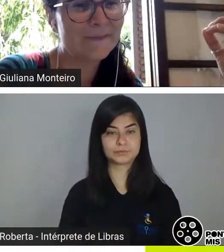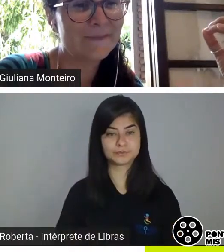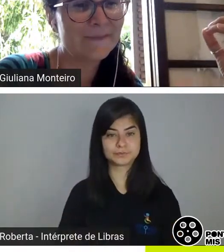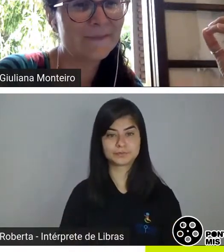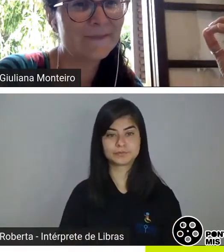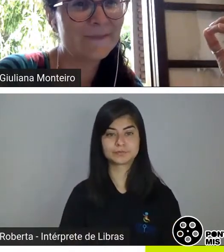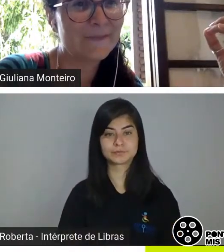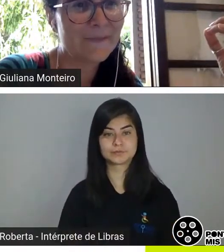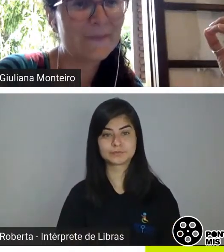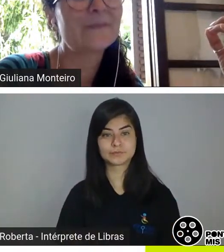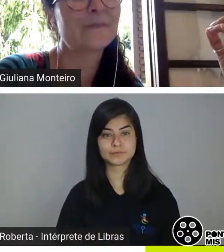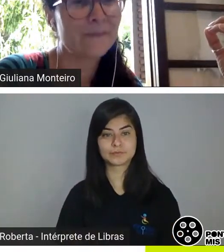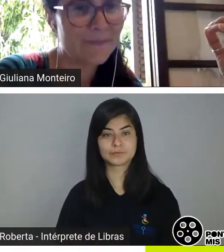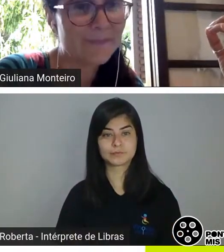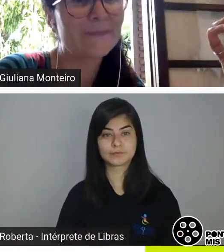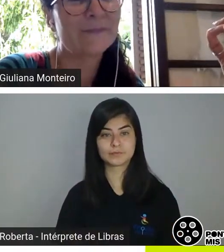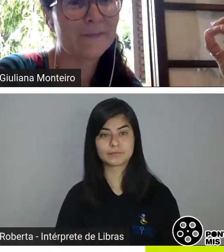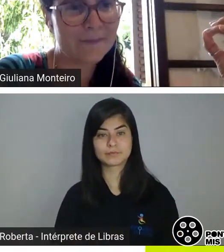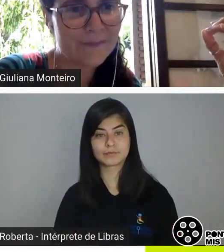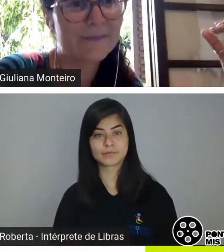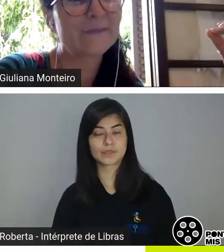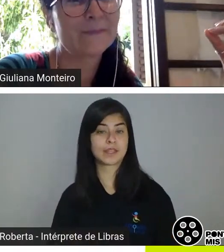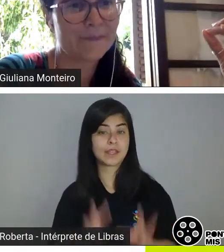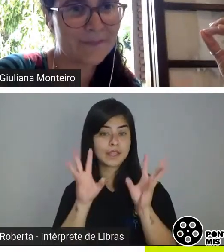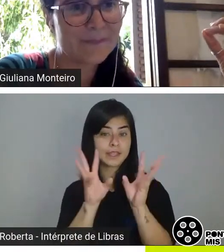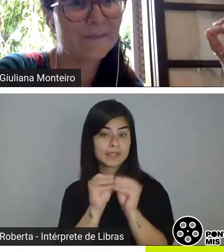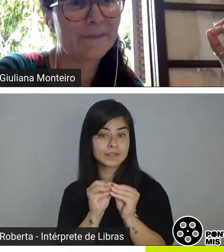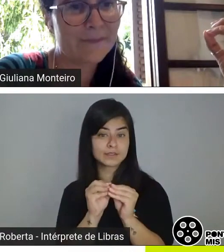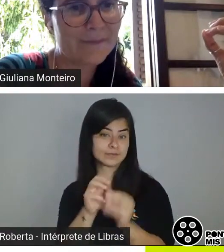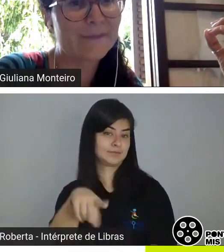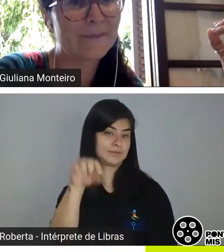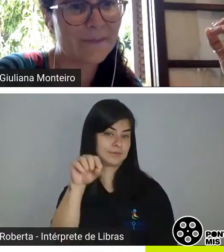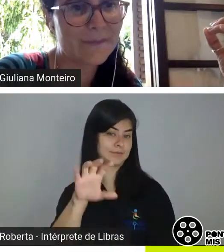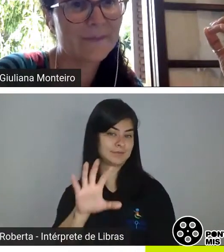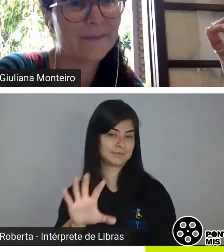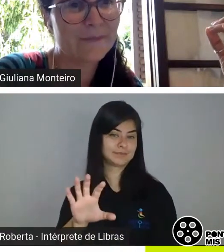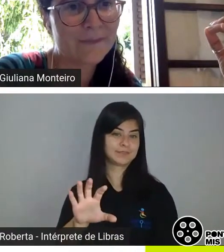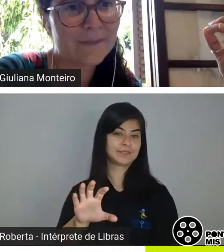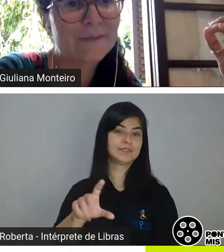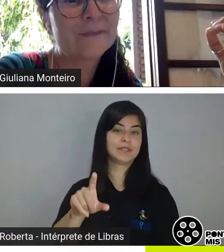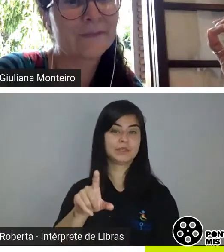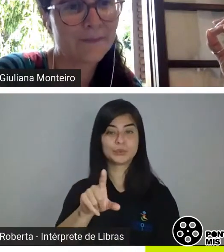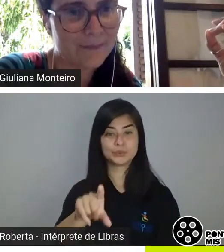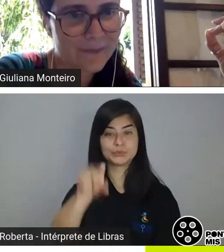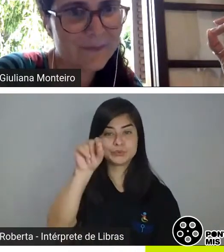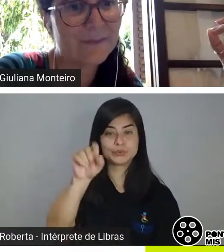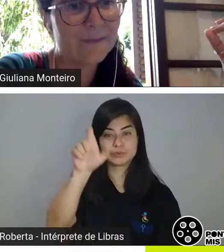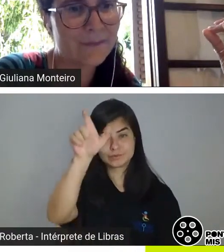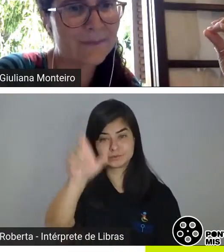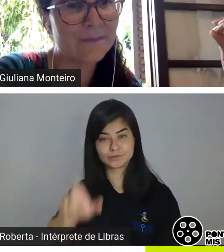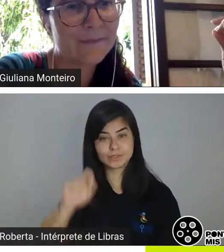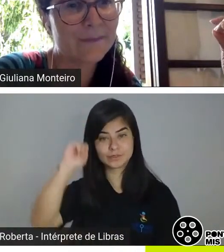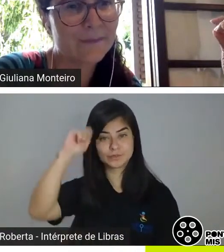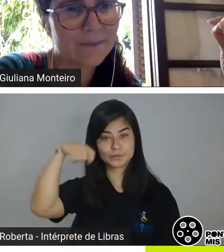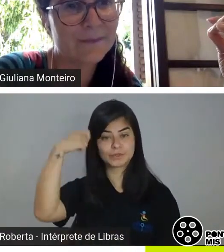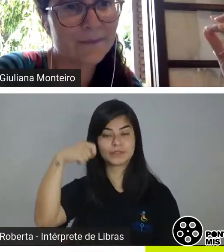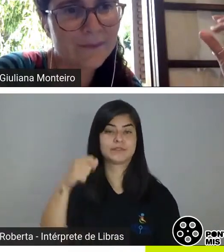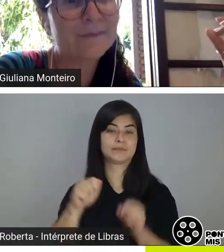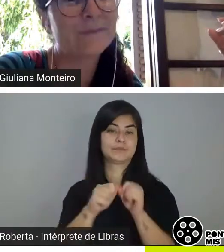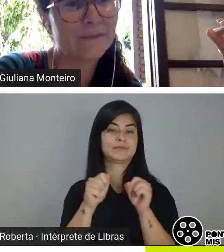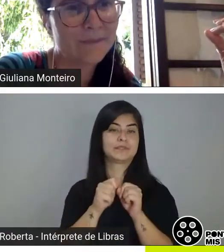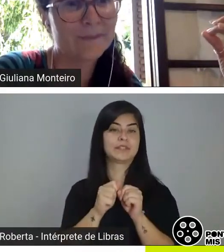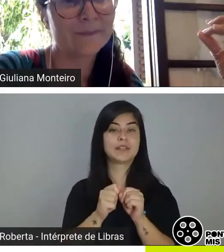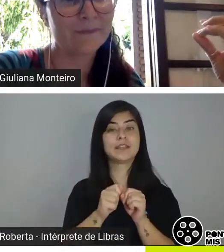A escolha é tudo. Resumindo, é meio isso para mim, assim. Escolher o ator para aquele papel. Esse ator é esse.